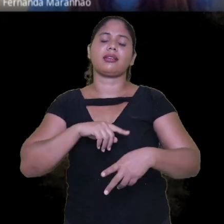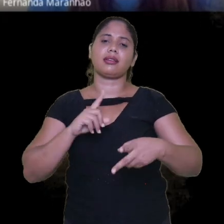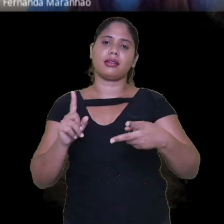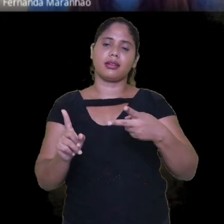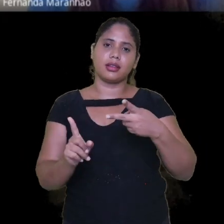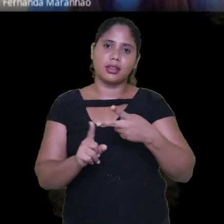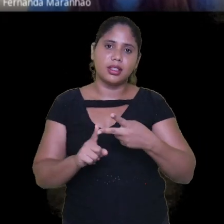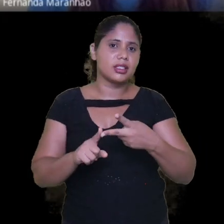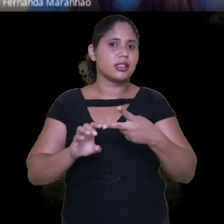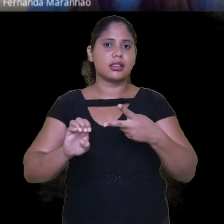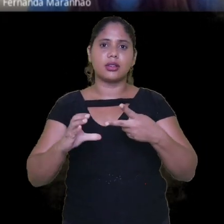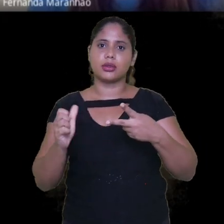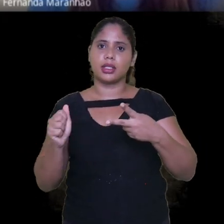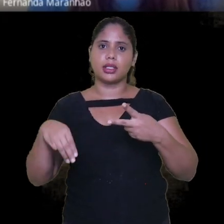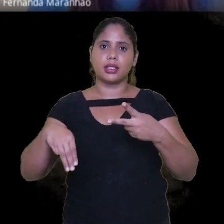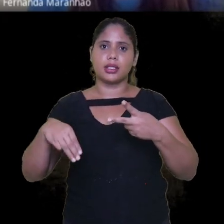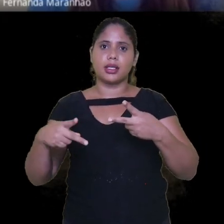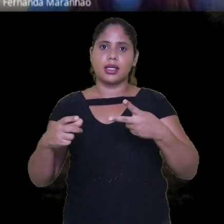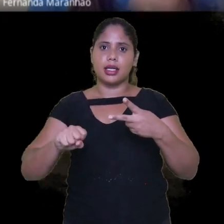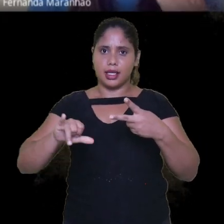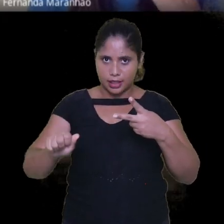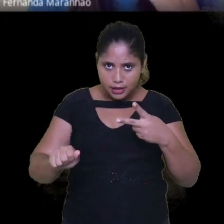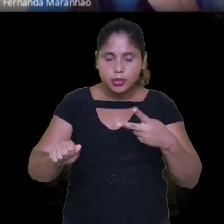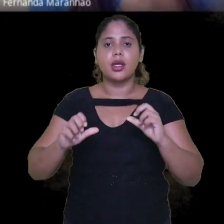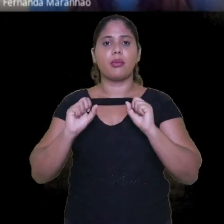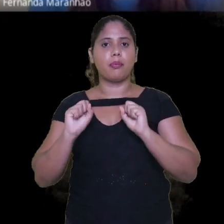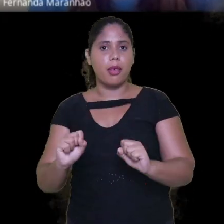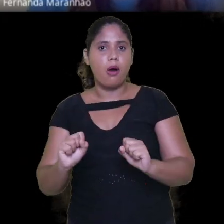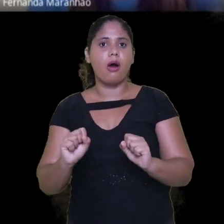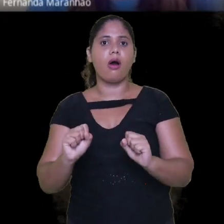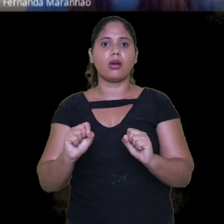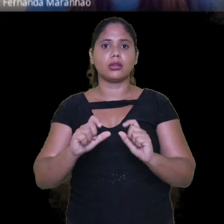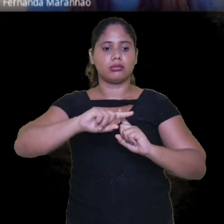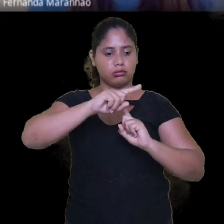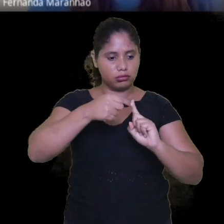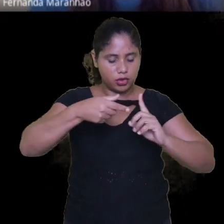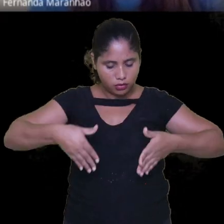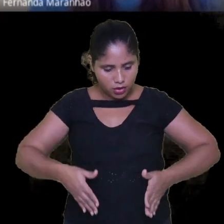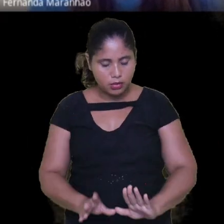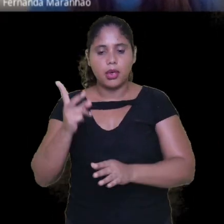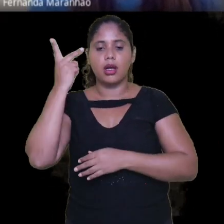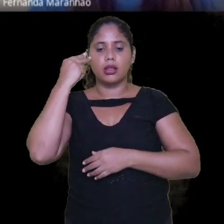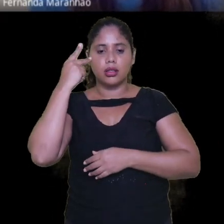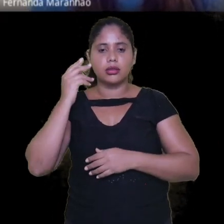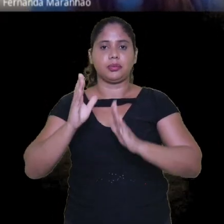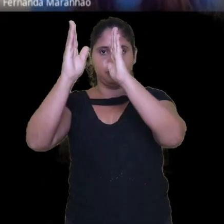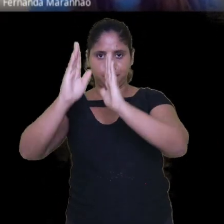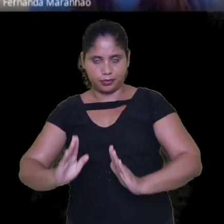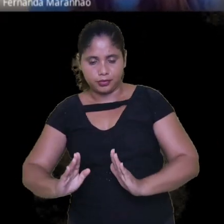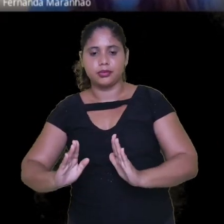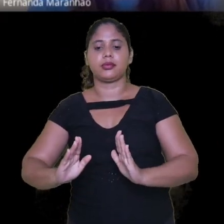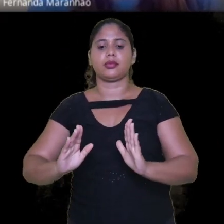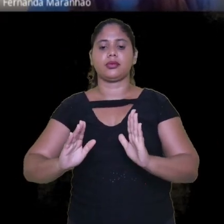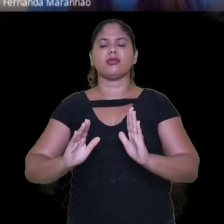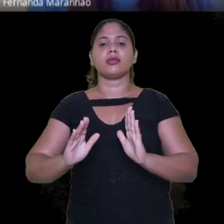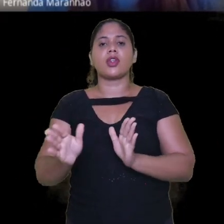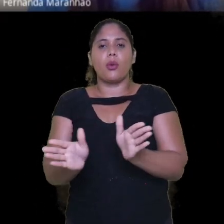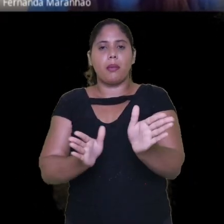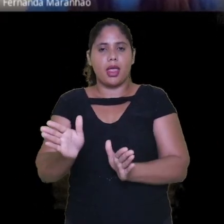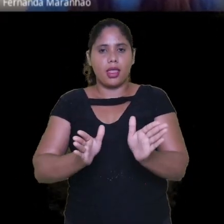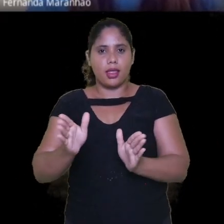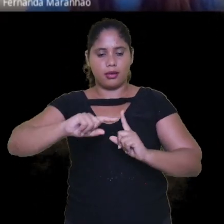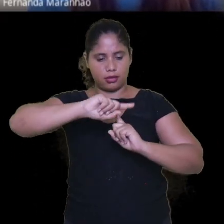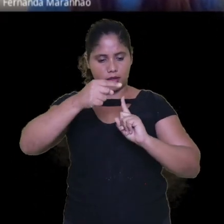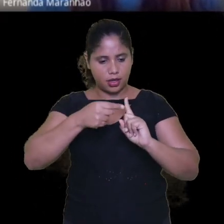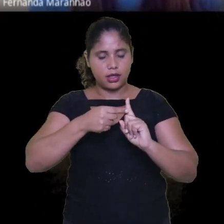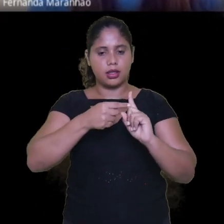a artéria uterina para chegar à placenta e chegar ao feto, levando à restrição de crescimento. Então, essa paciente não pode ter pico hipertensivo, mas também